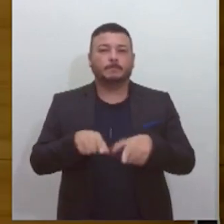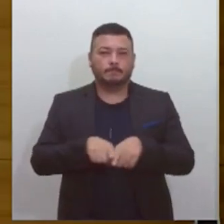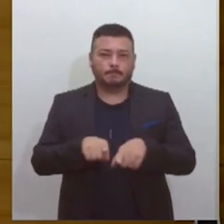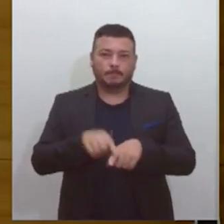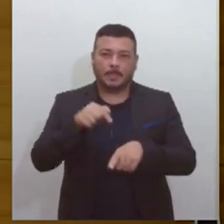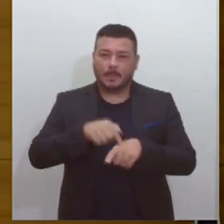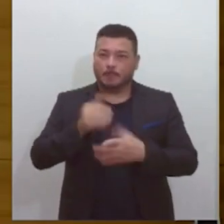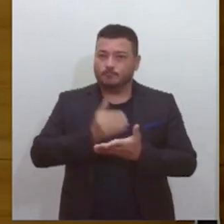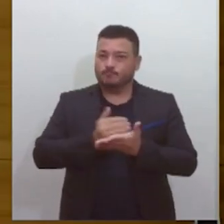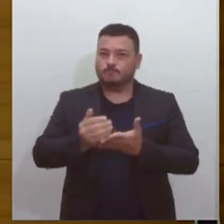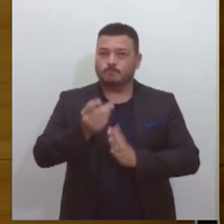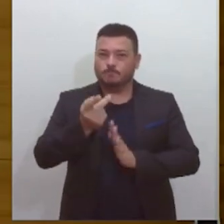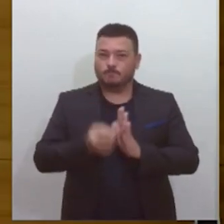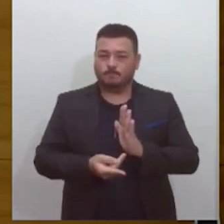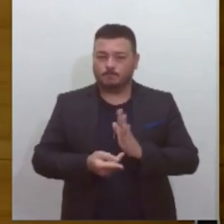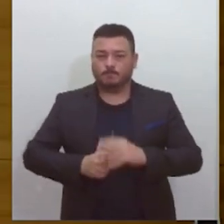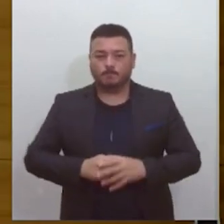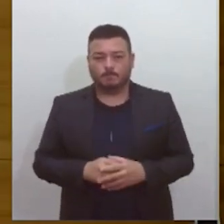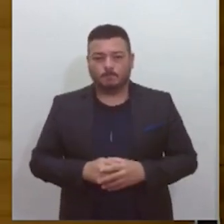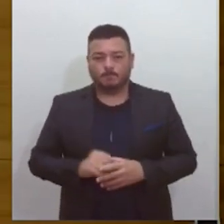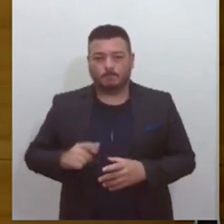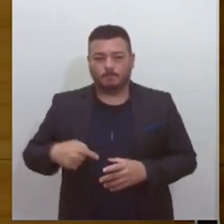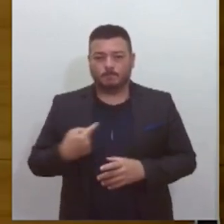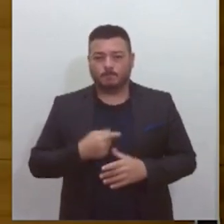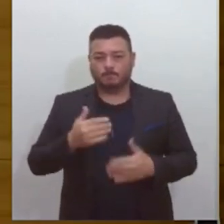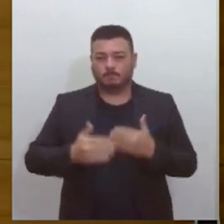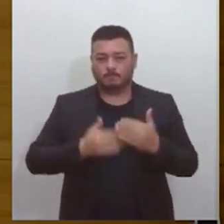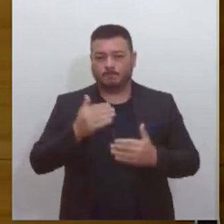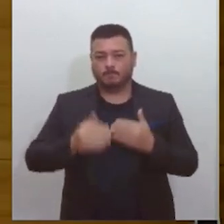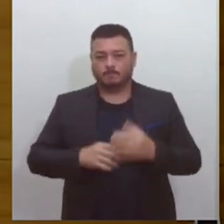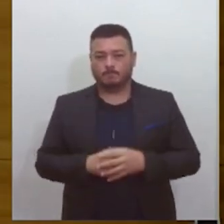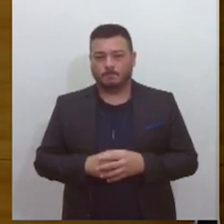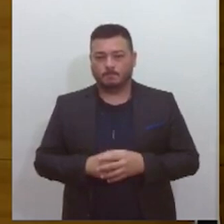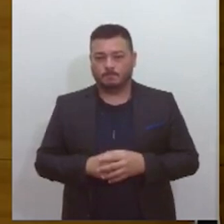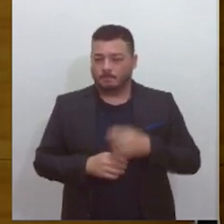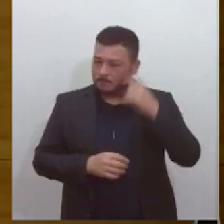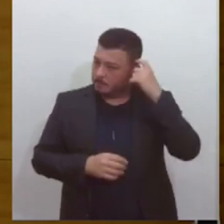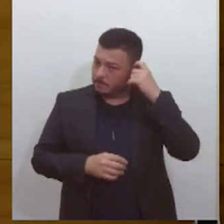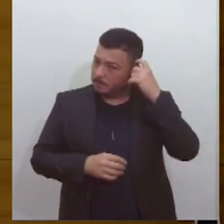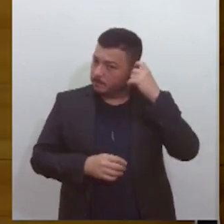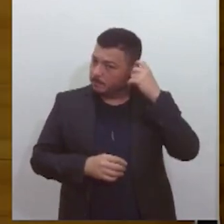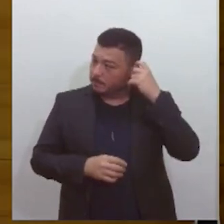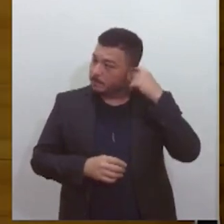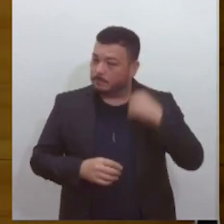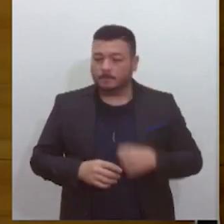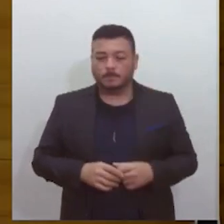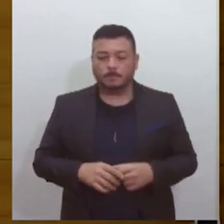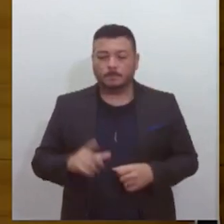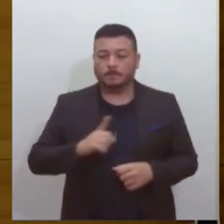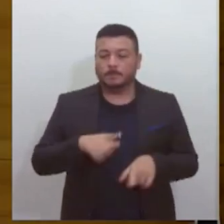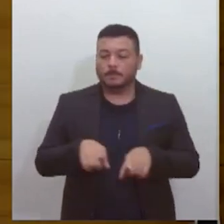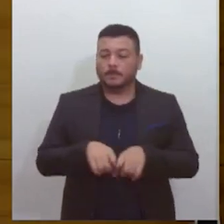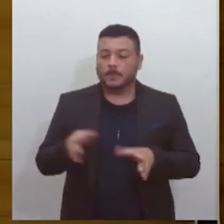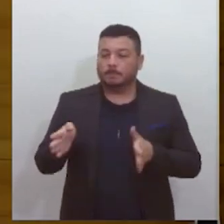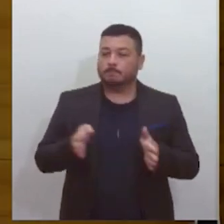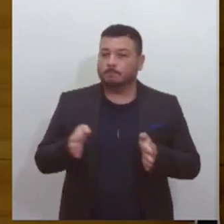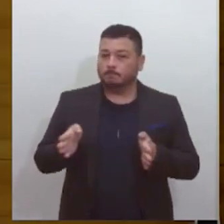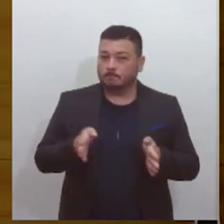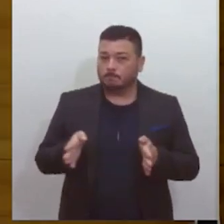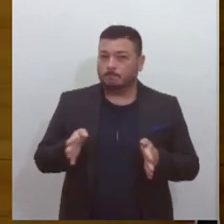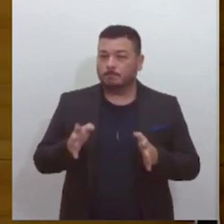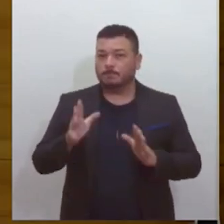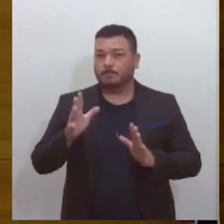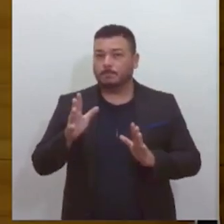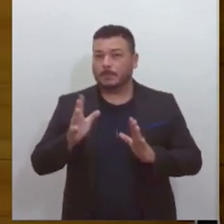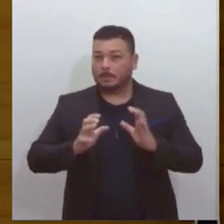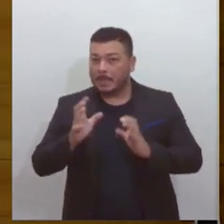projetos, mas que nós estamos avançando. Doutora, existe aquele momento de pânico e de preocupação por